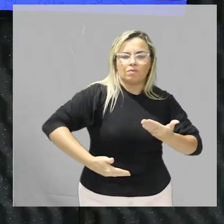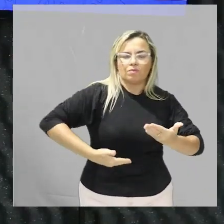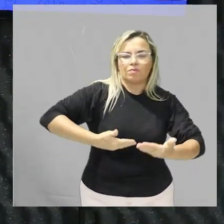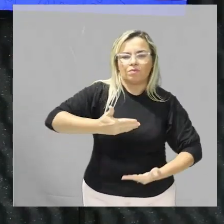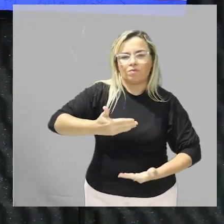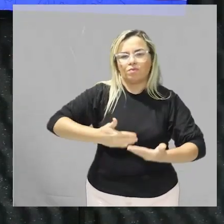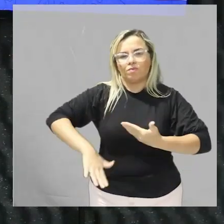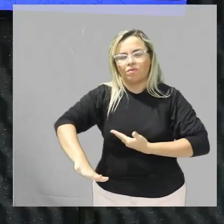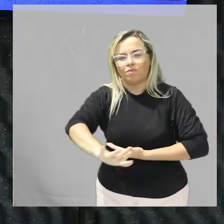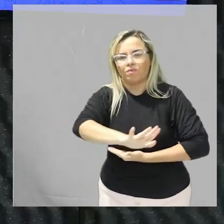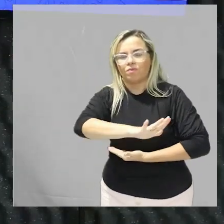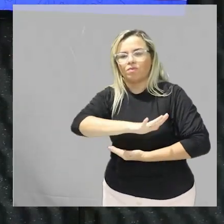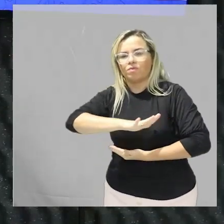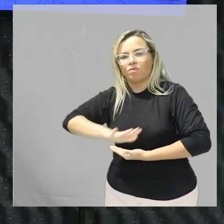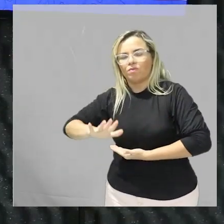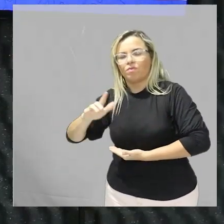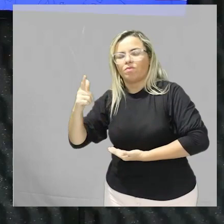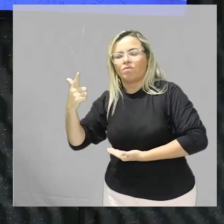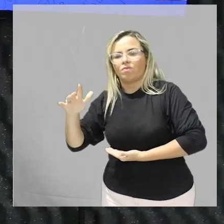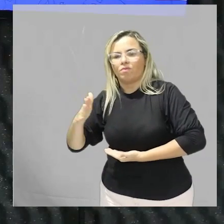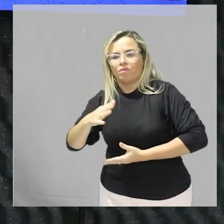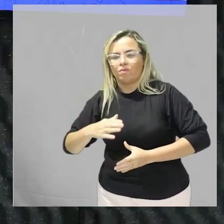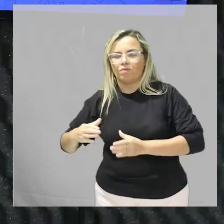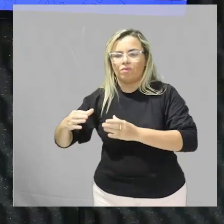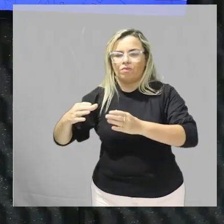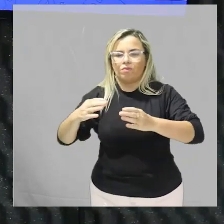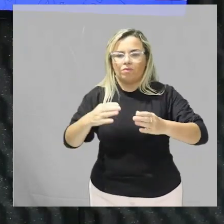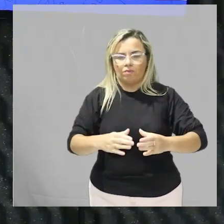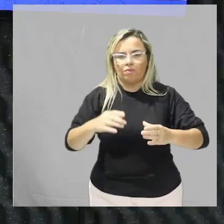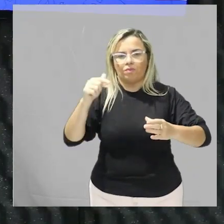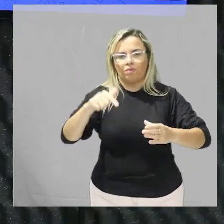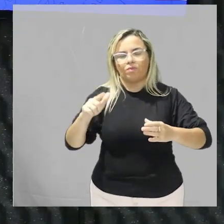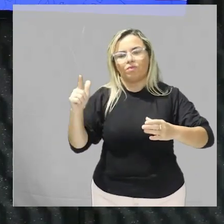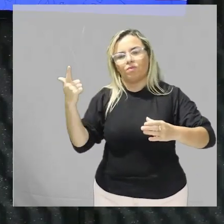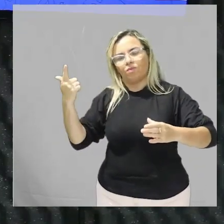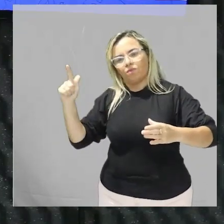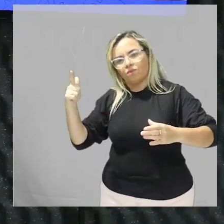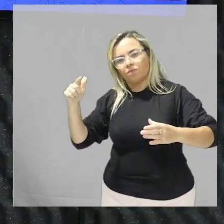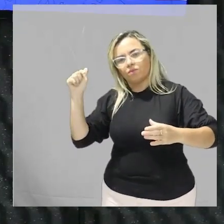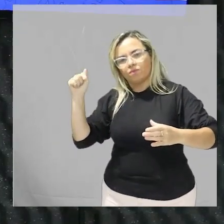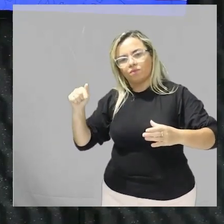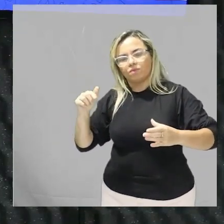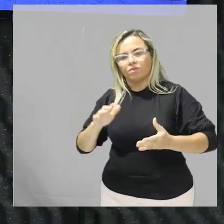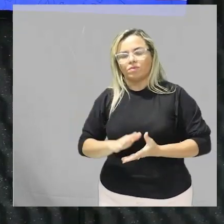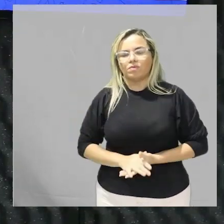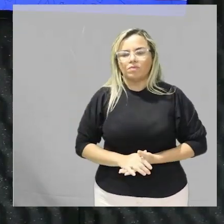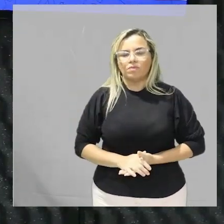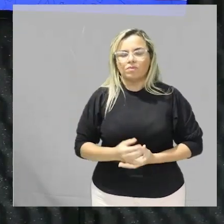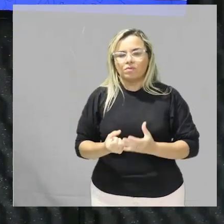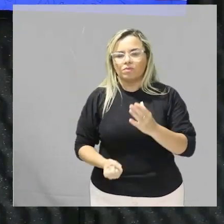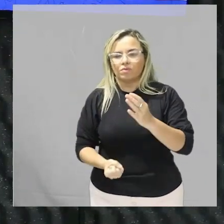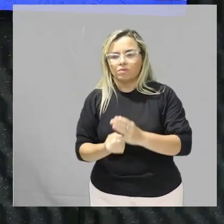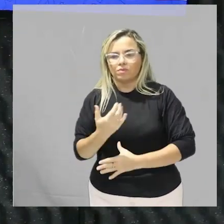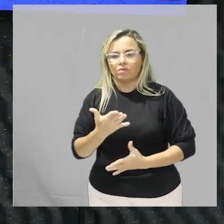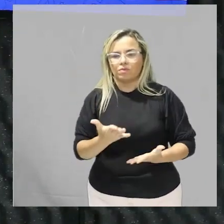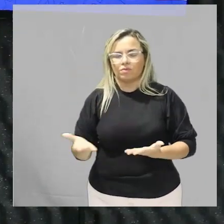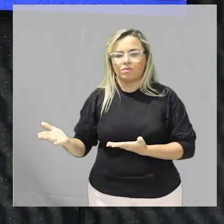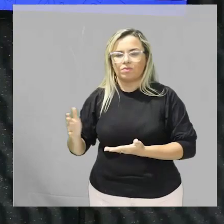meio ambiente, no espaço, no seu espaço geográfico, vai formar o que nós chamamos